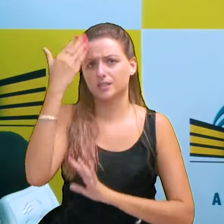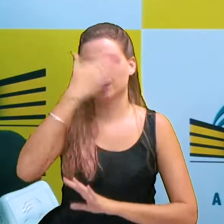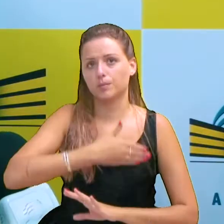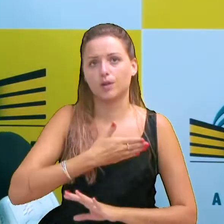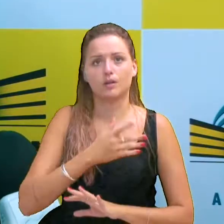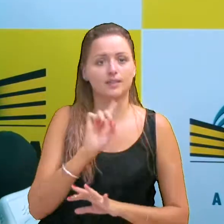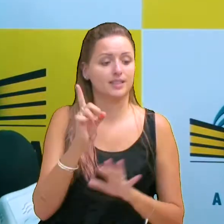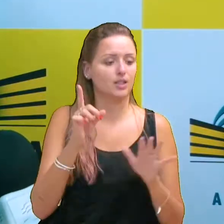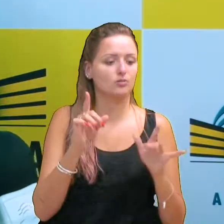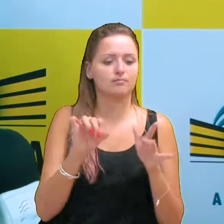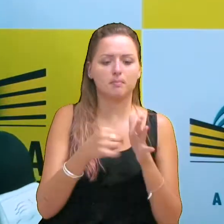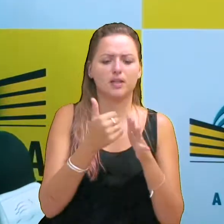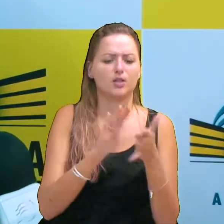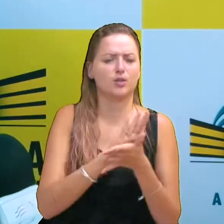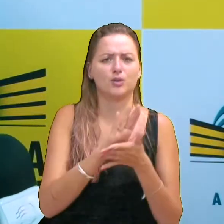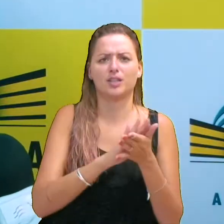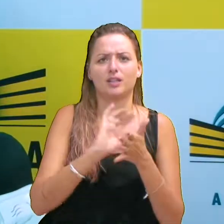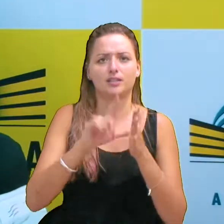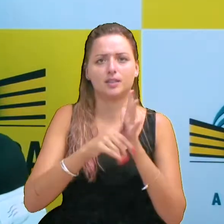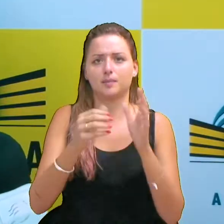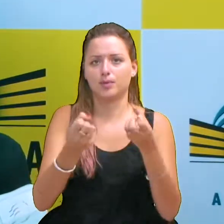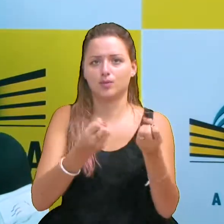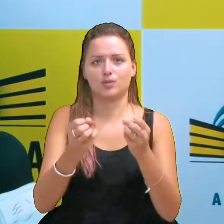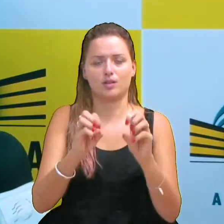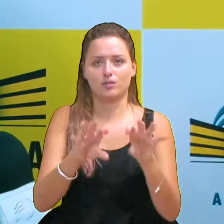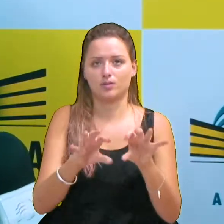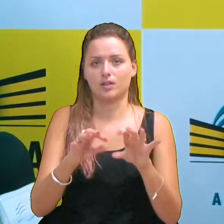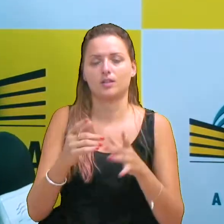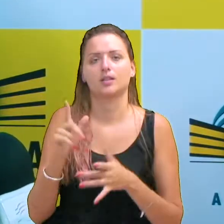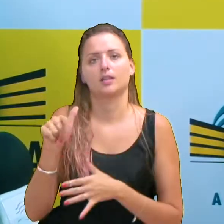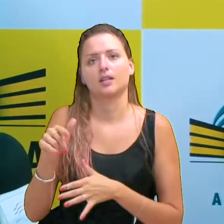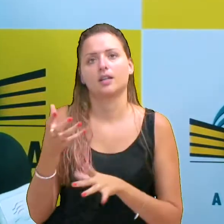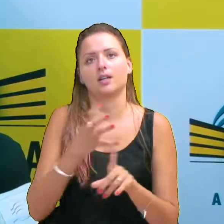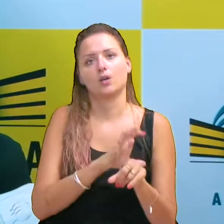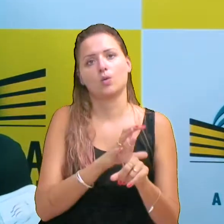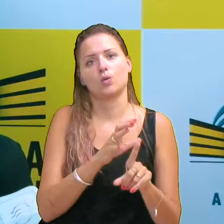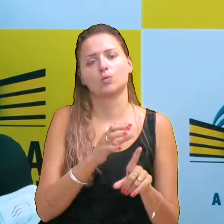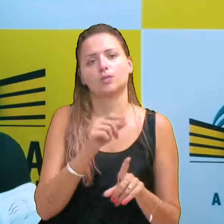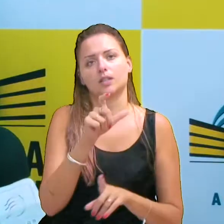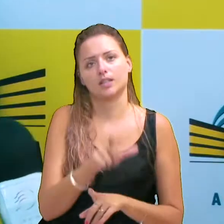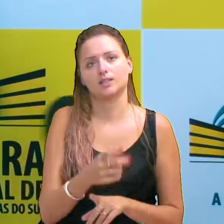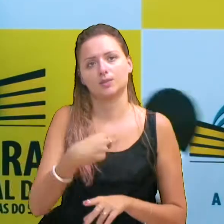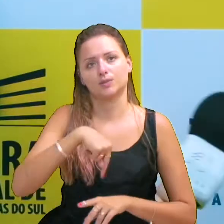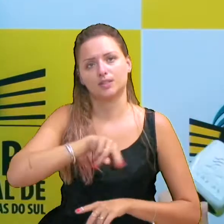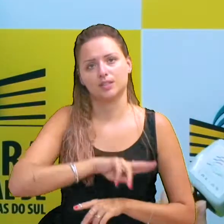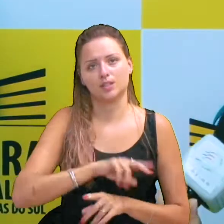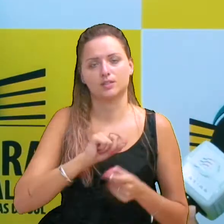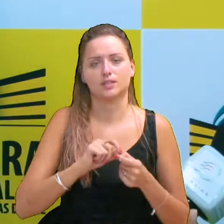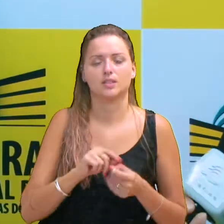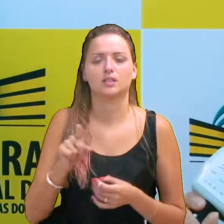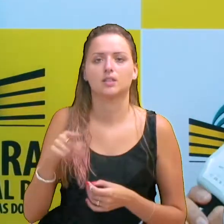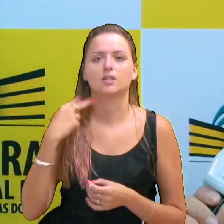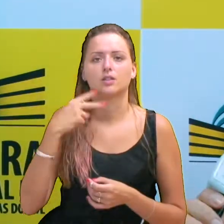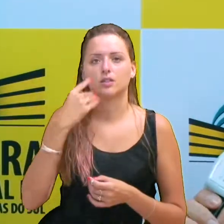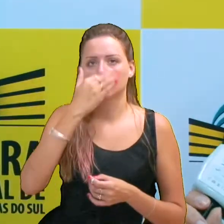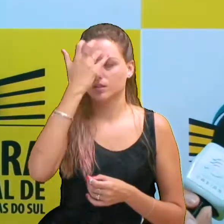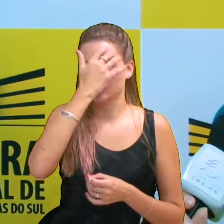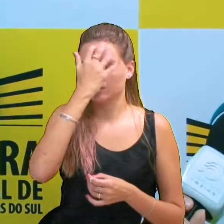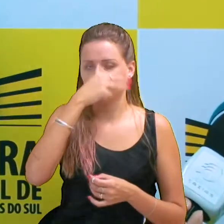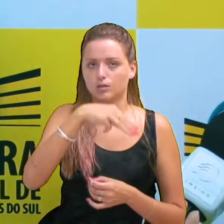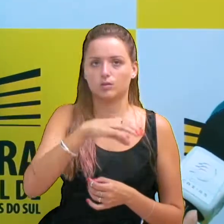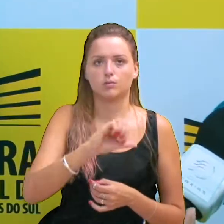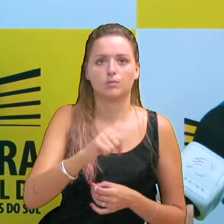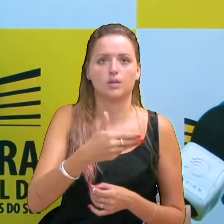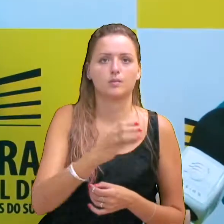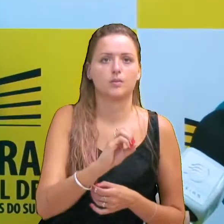melhorou, piorou, aumentou os acidentes. Então é contra isso que nós estamos nos manifestando. Vereadora Diló, uma moção